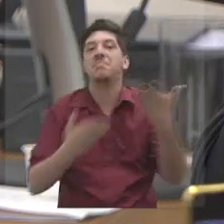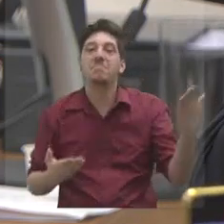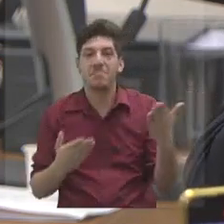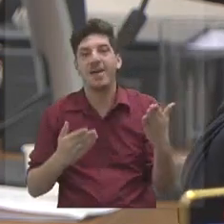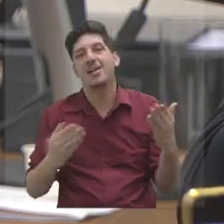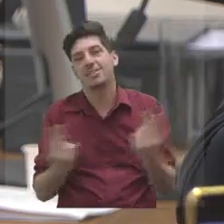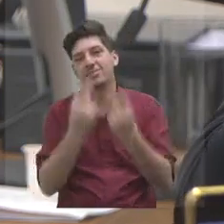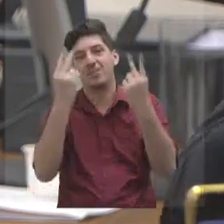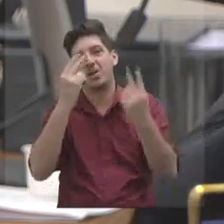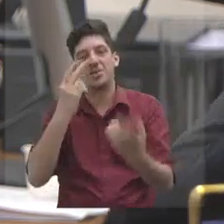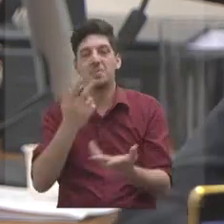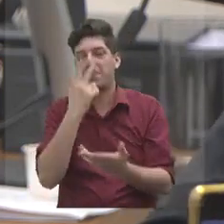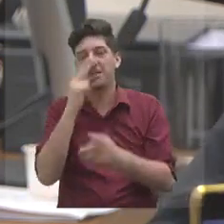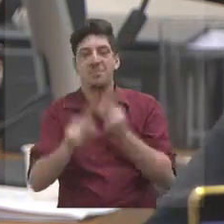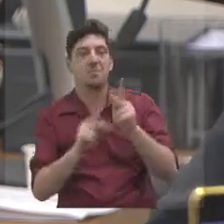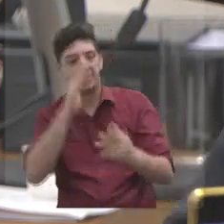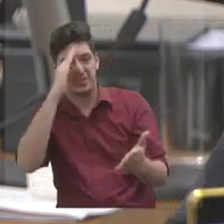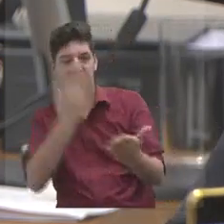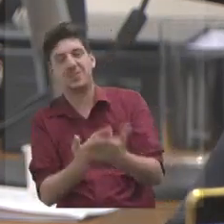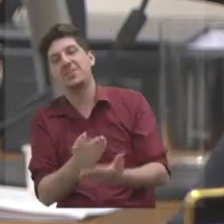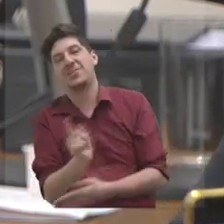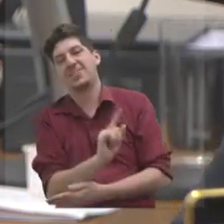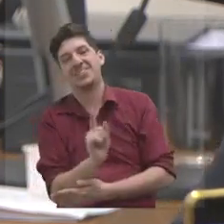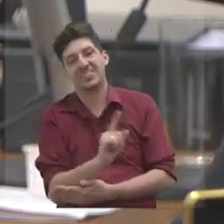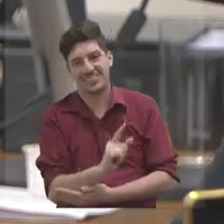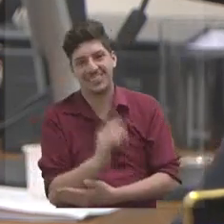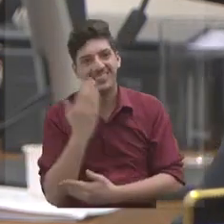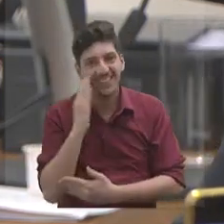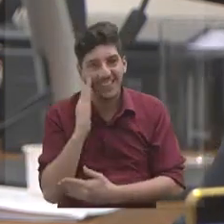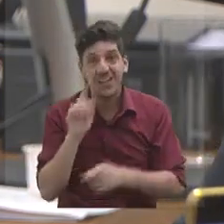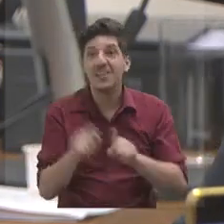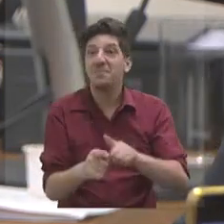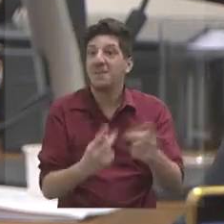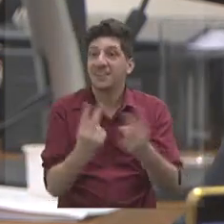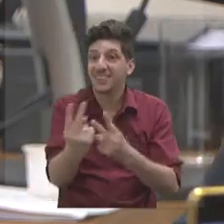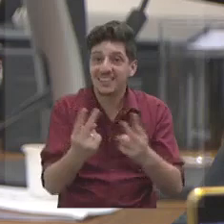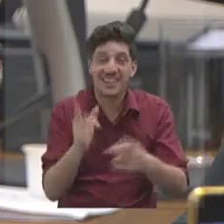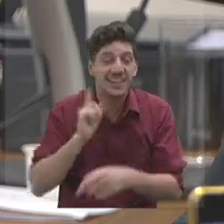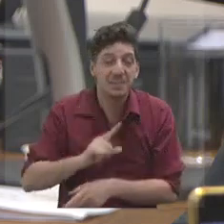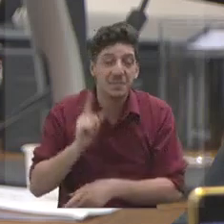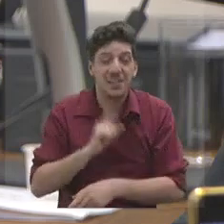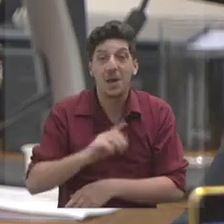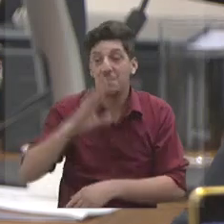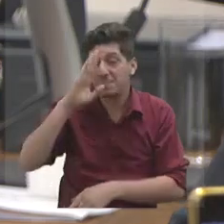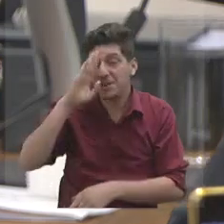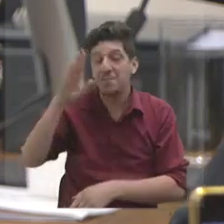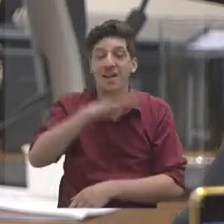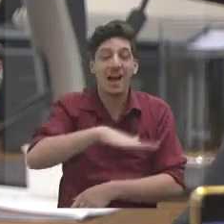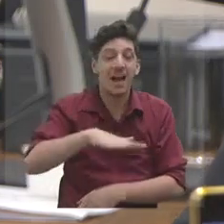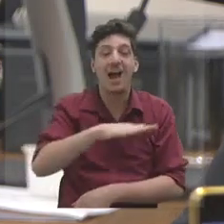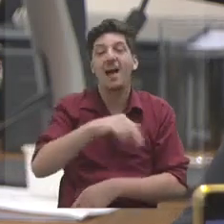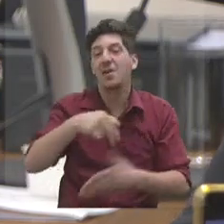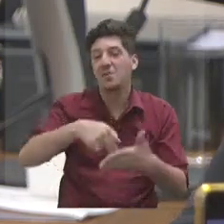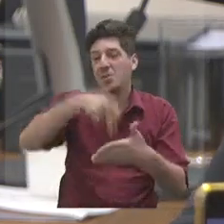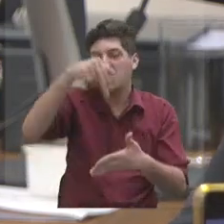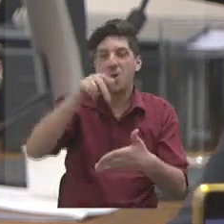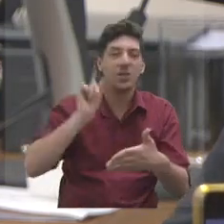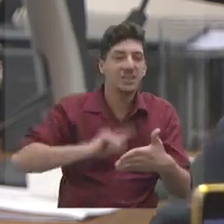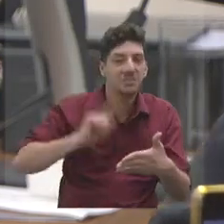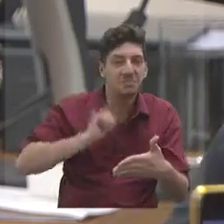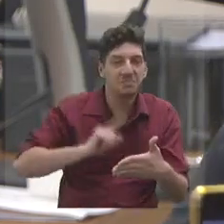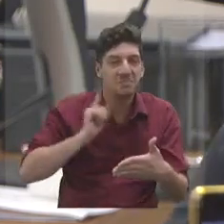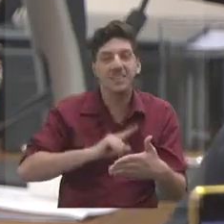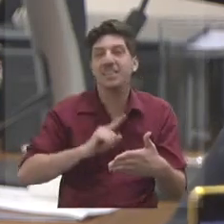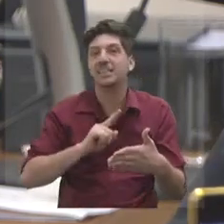perante a comunidade e eu acho que com as estradas de Minas Gerais especial do Jequitinhonha norte de Minas no estado de